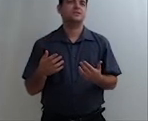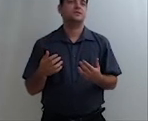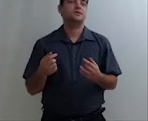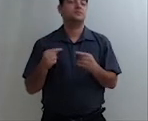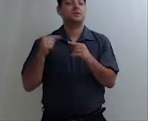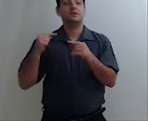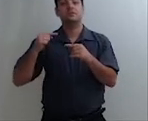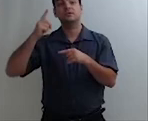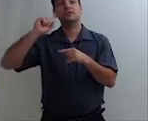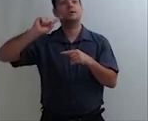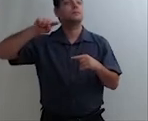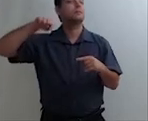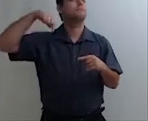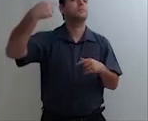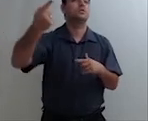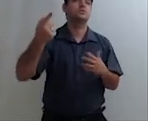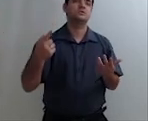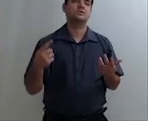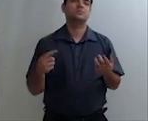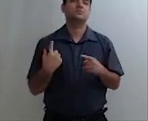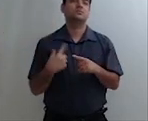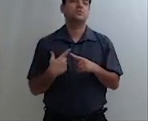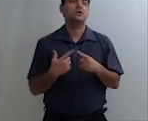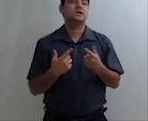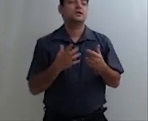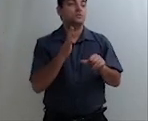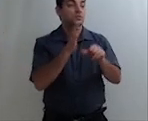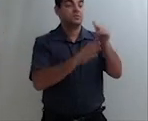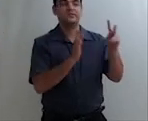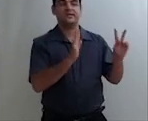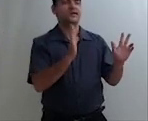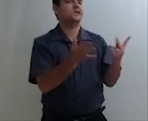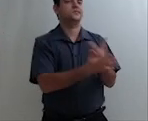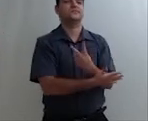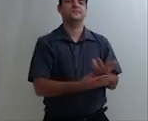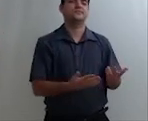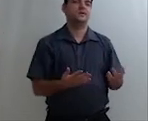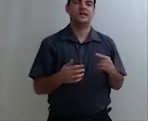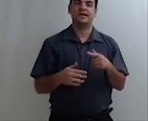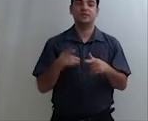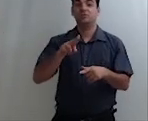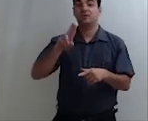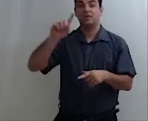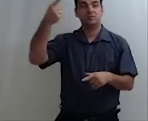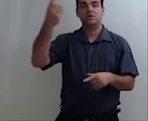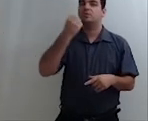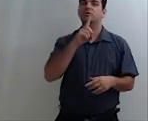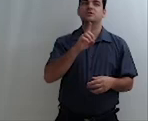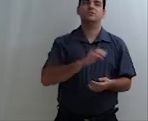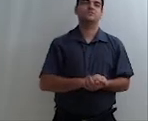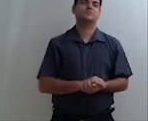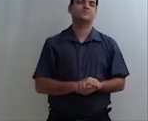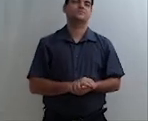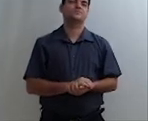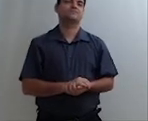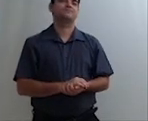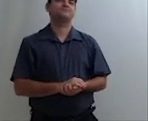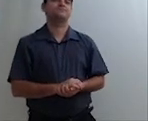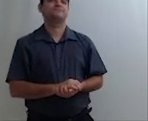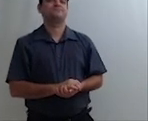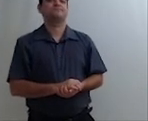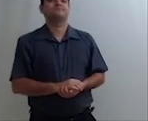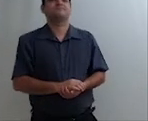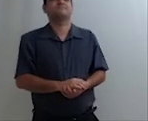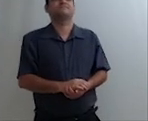juízo após grave falha no reconhecimento Inicial tampouco como foi alertado da Tribuna testemunhas testemunhos